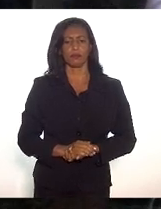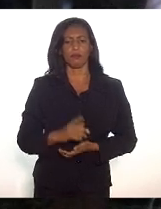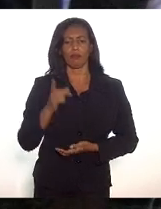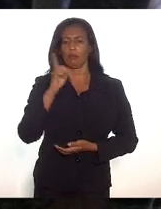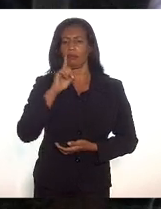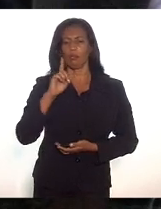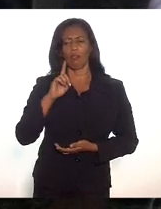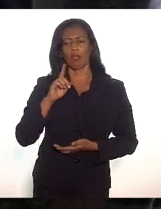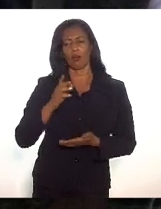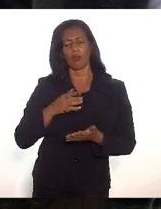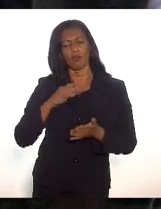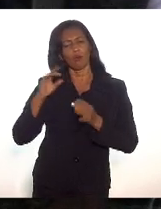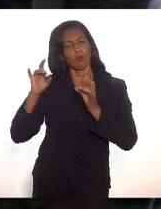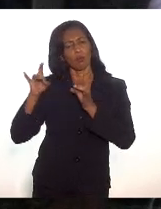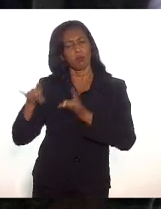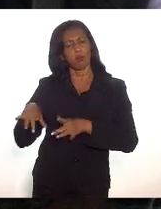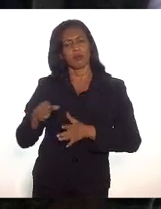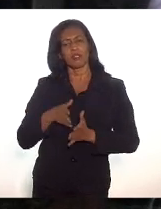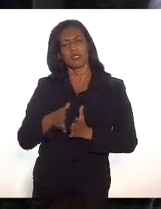sairemos daqui